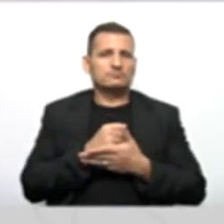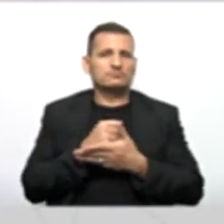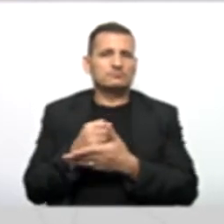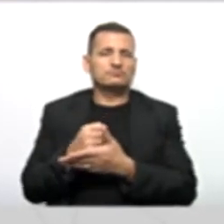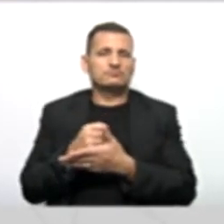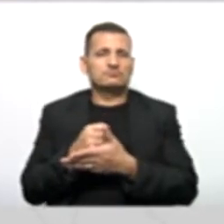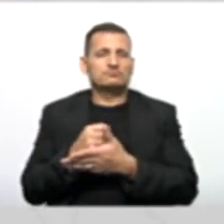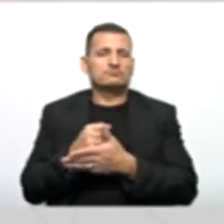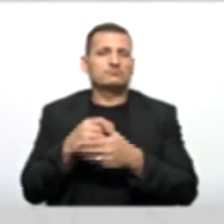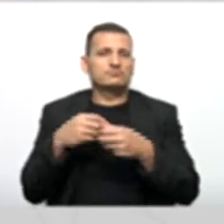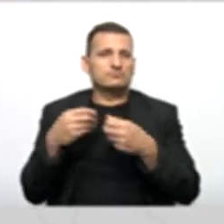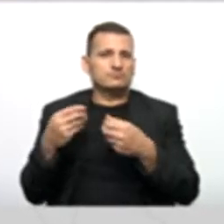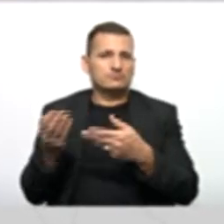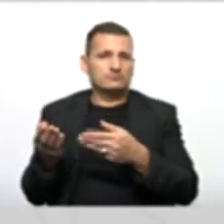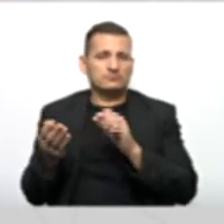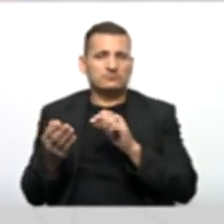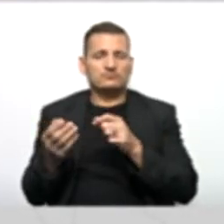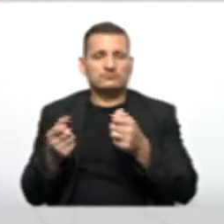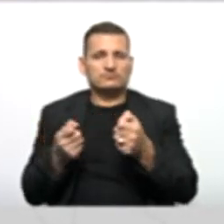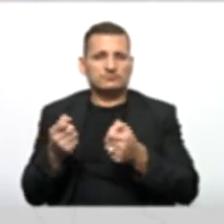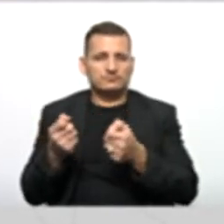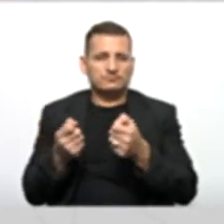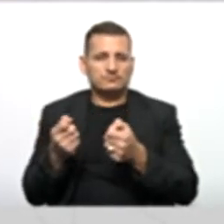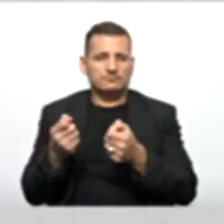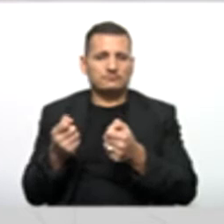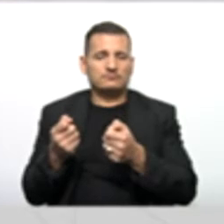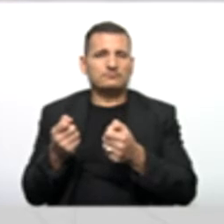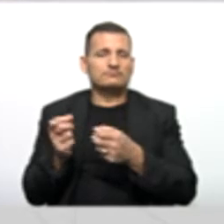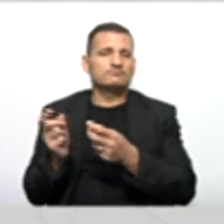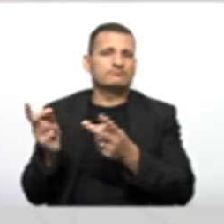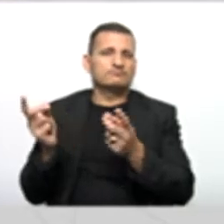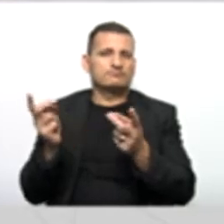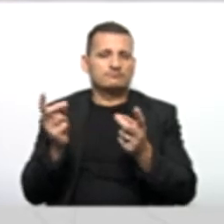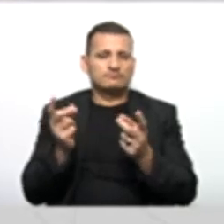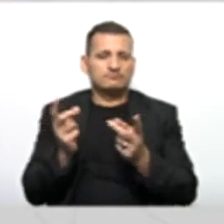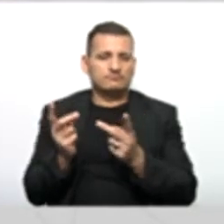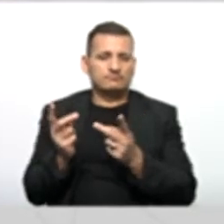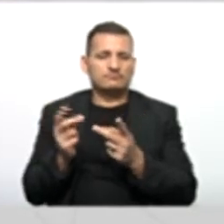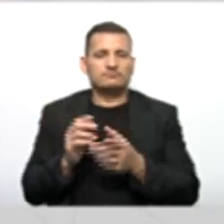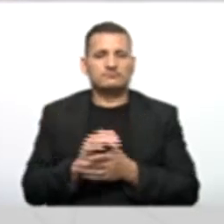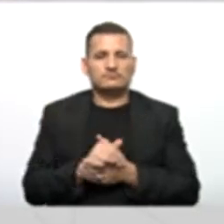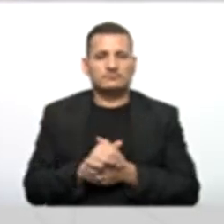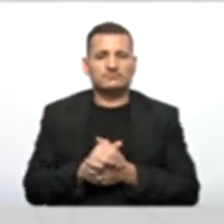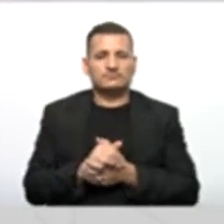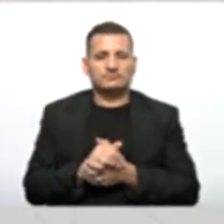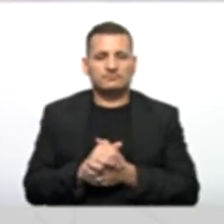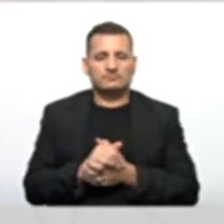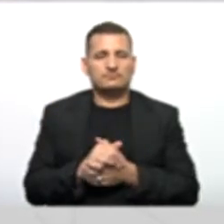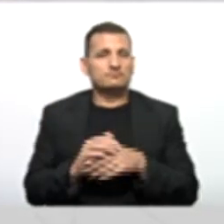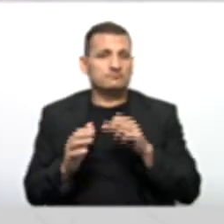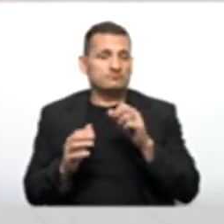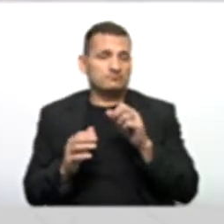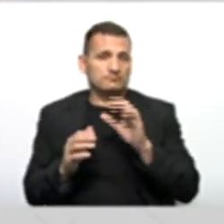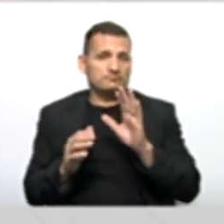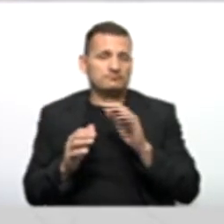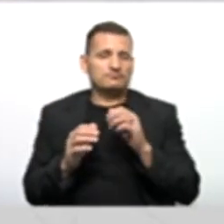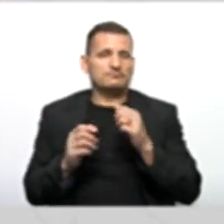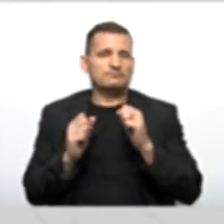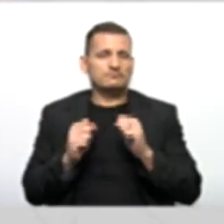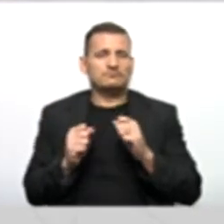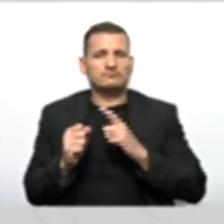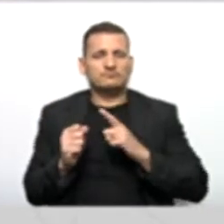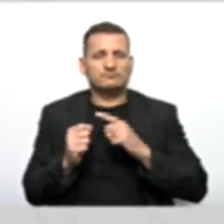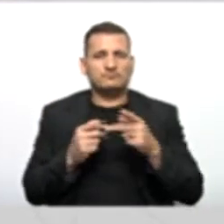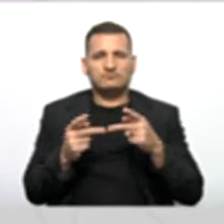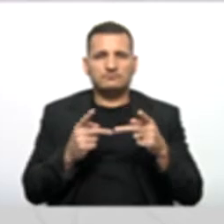entrega-chave necessária para levar o automóvel ao mercado. Tá? Ou seja, eu posso ter um projeto aí,